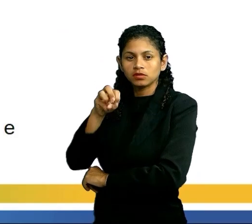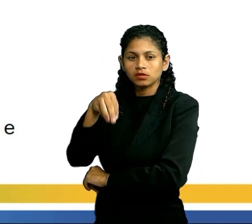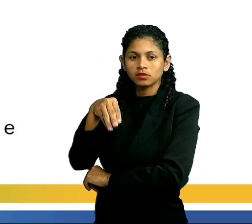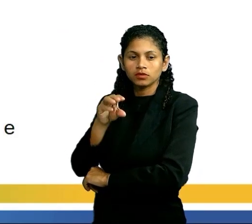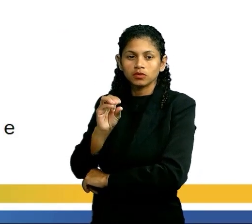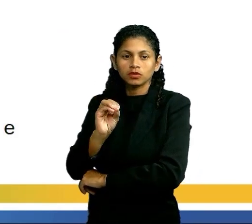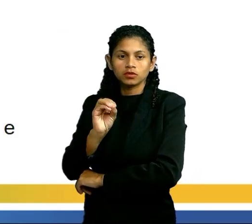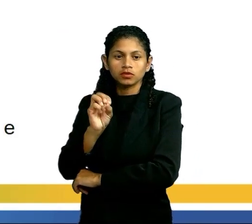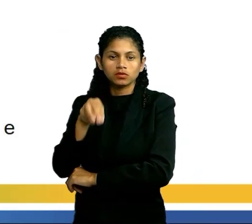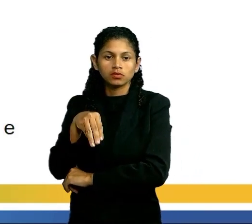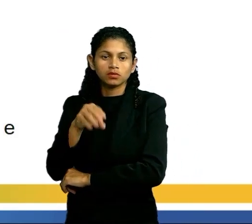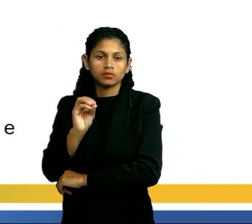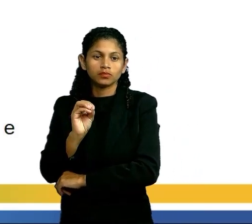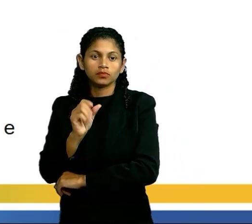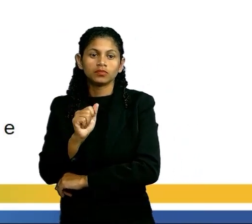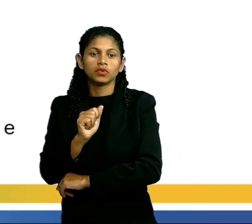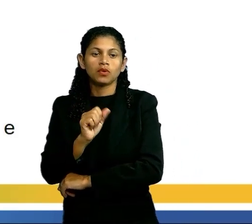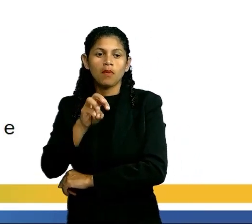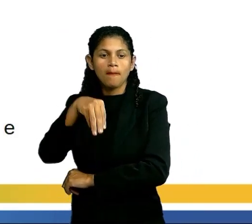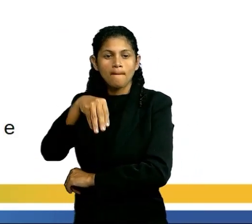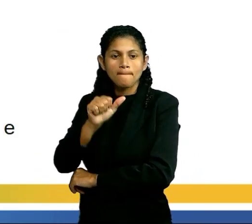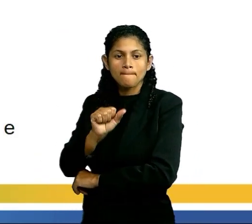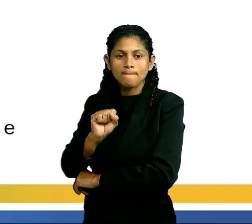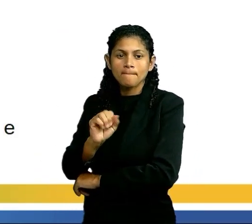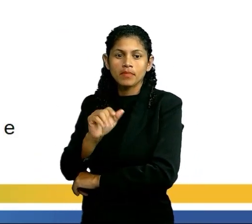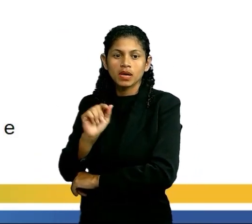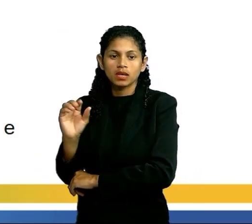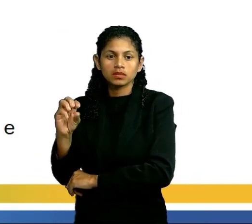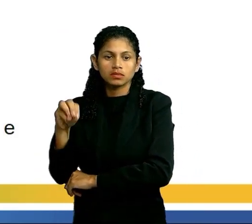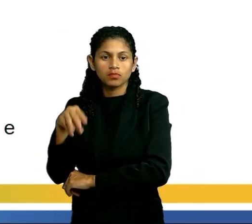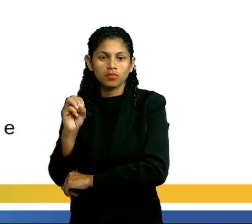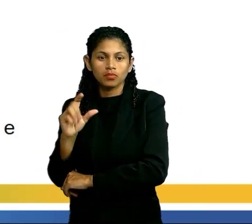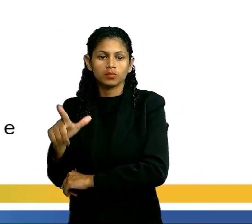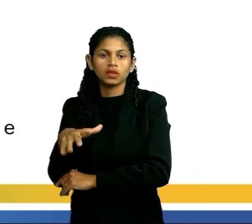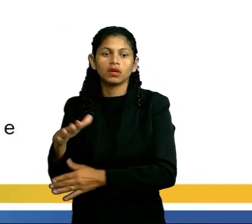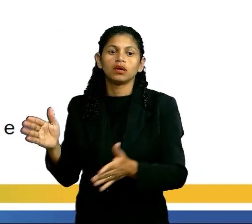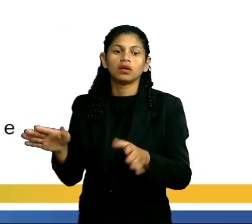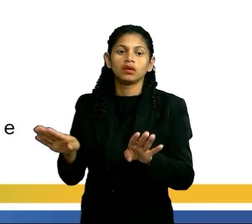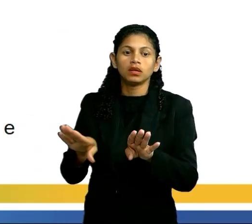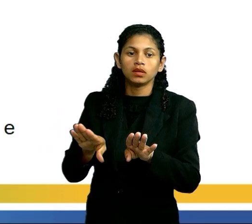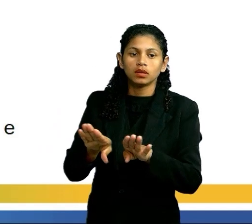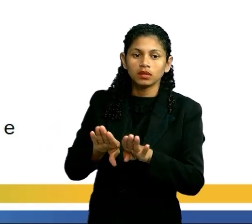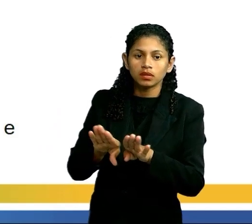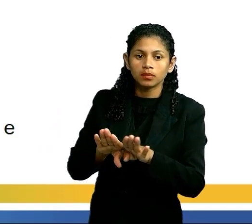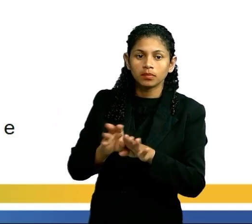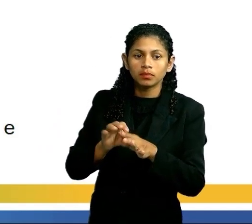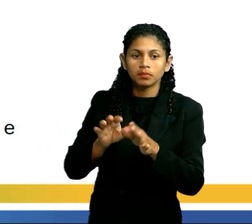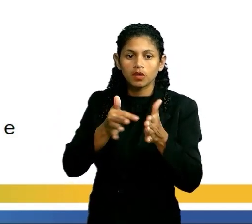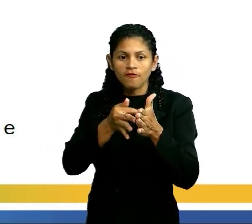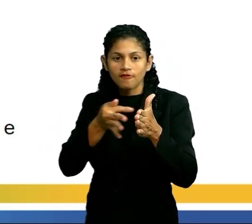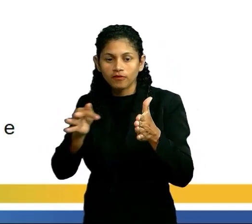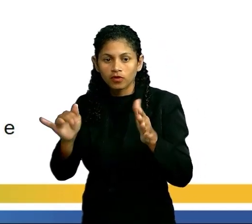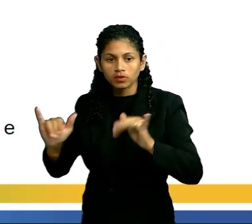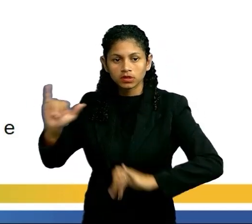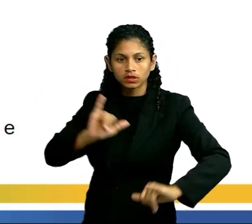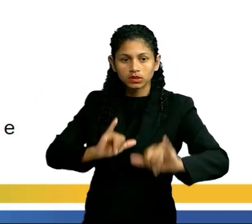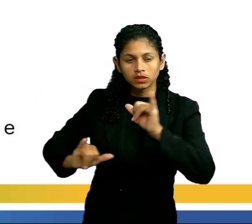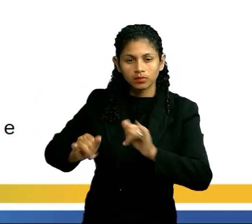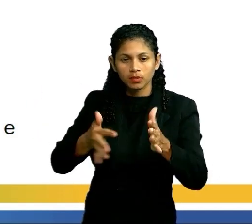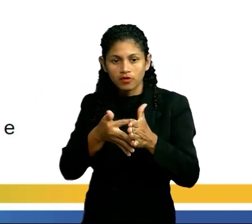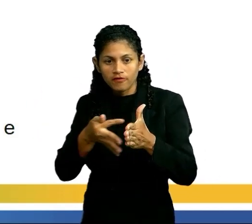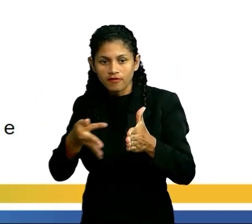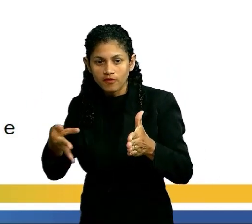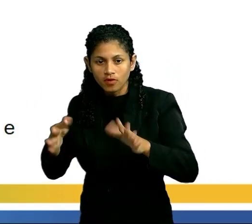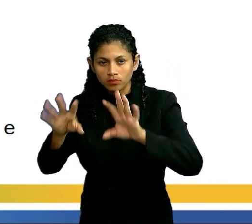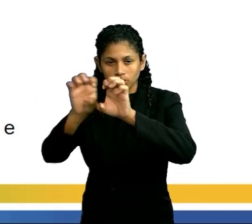fórmula química e a fórmula estrutural condensada. E por fim o CAS, que é o